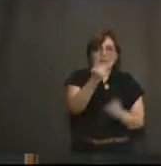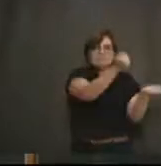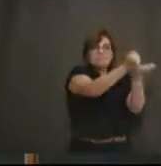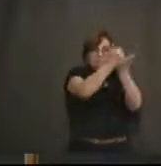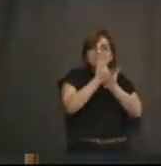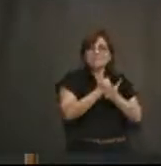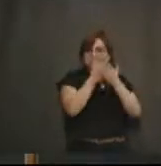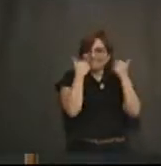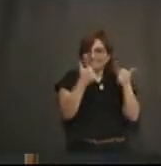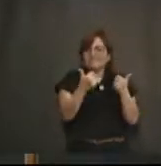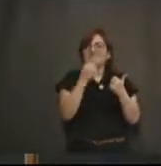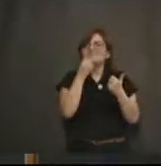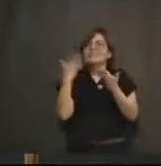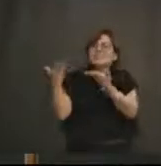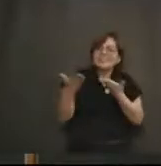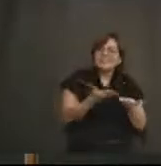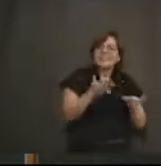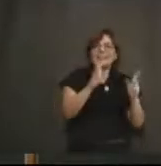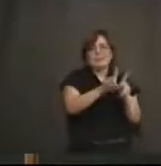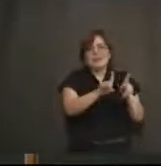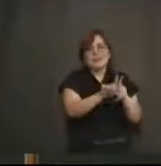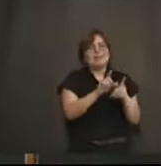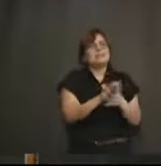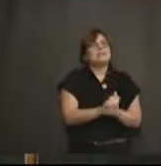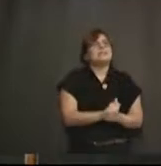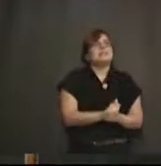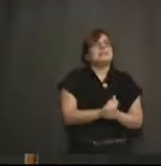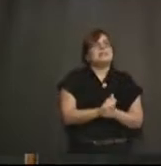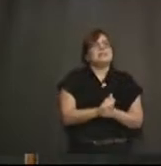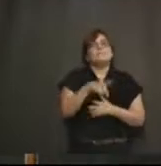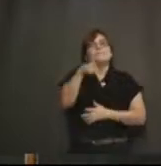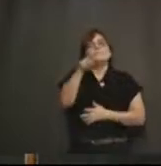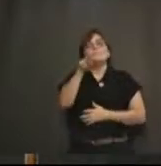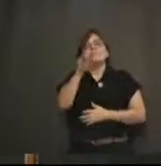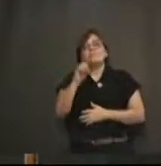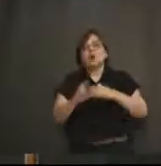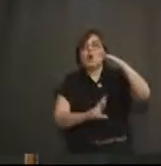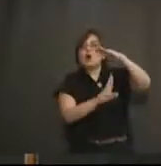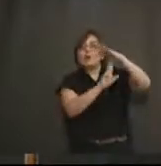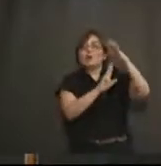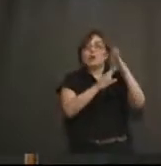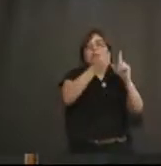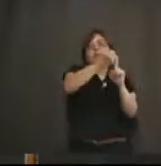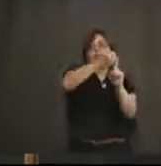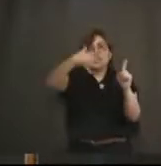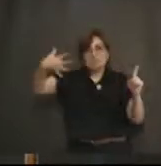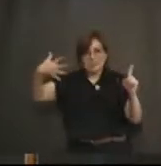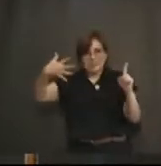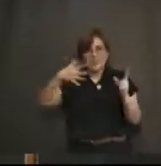a sua presença. À Pró-Reitoria de Extensão, PROEX,